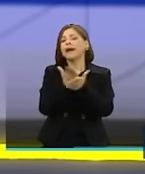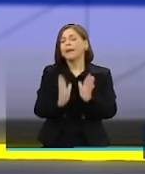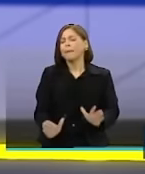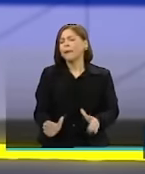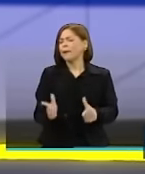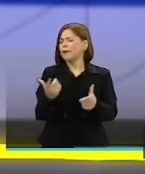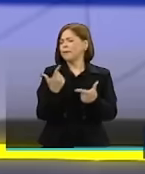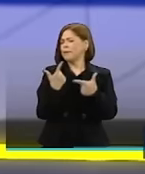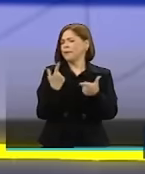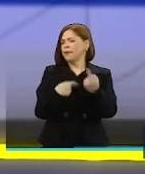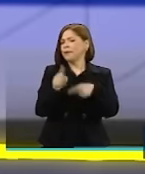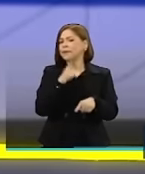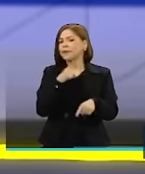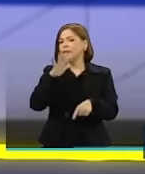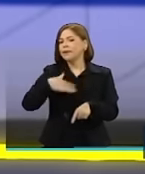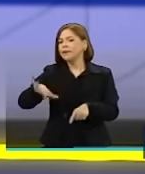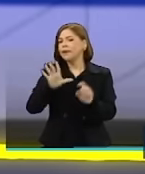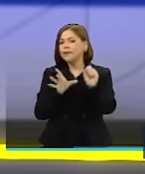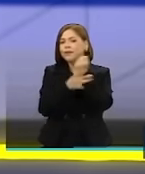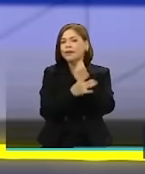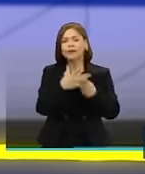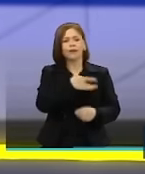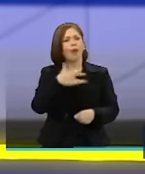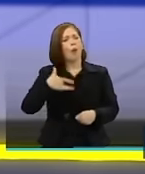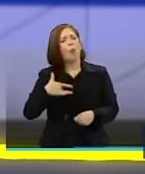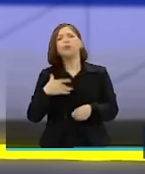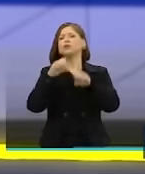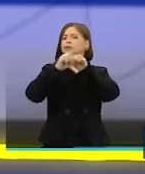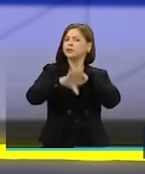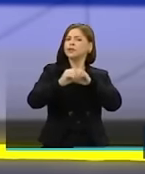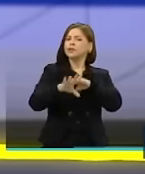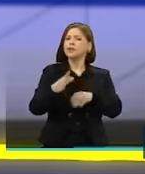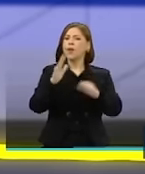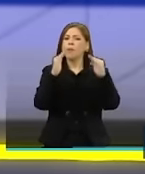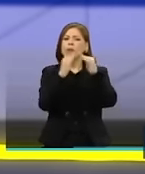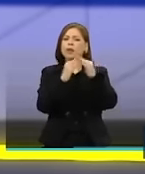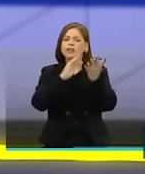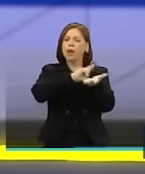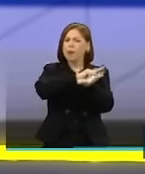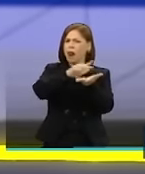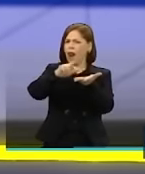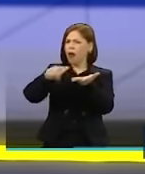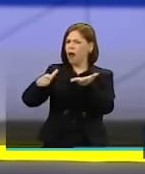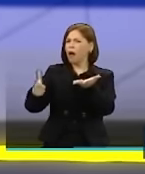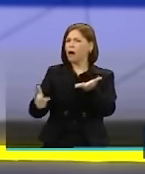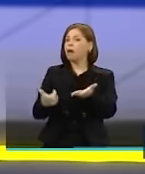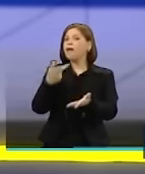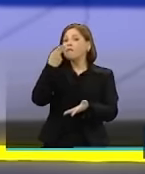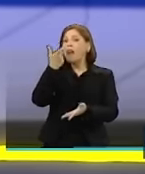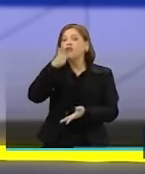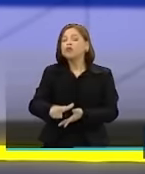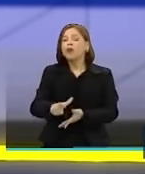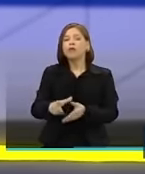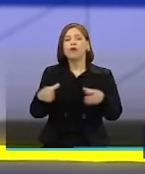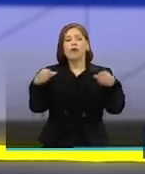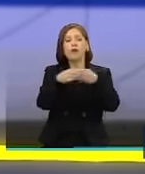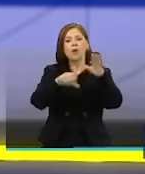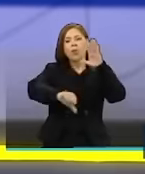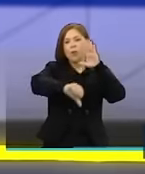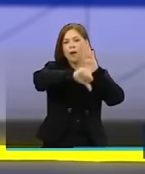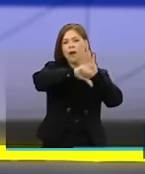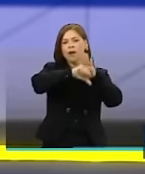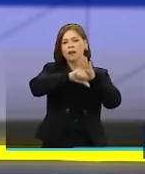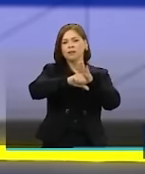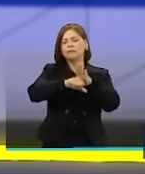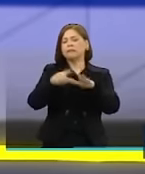e mais problemas nas áreas de segurança, saúde, educação, habitação e tudo mais? Repito, o crime organizado